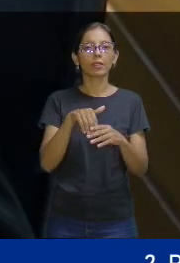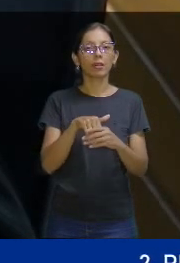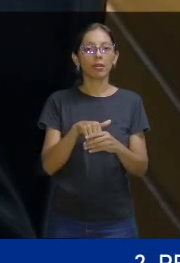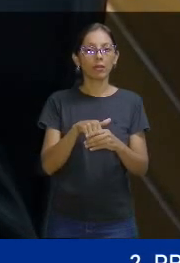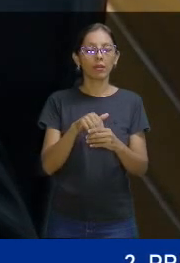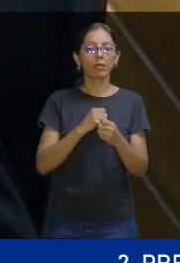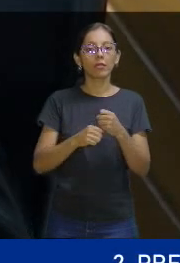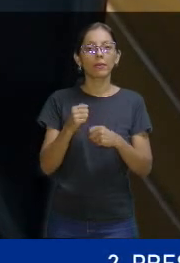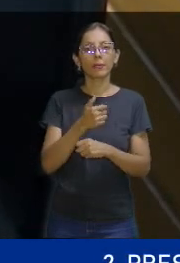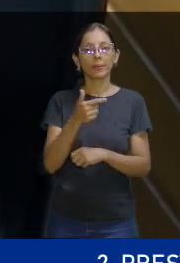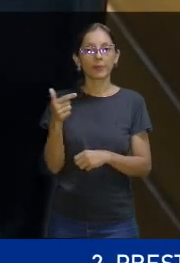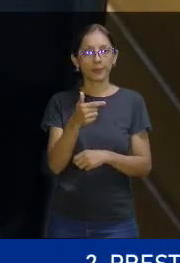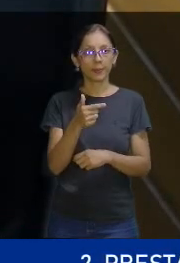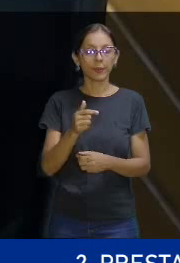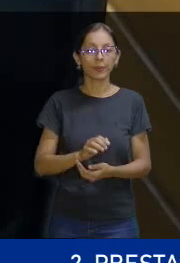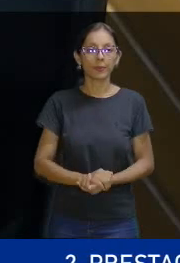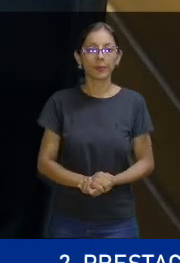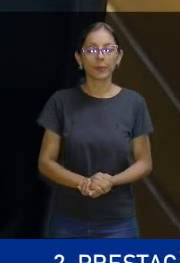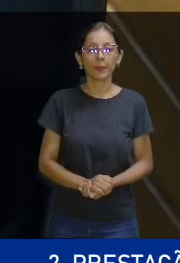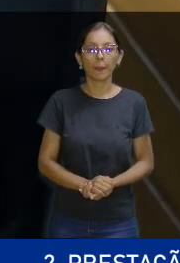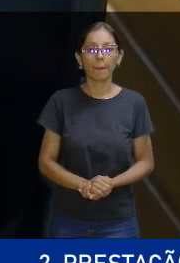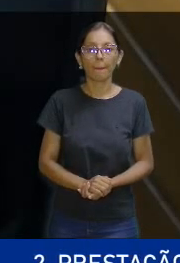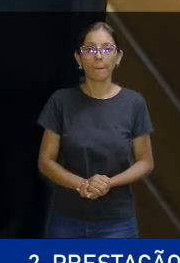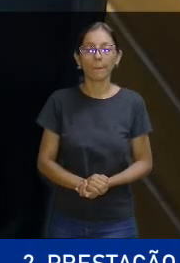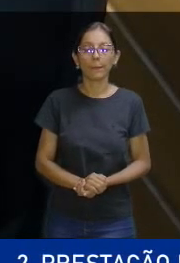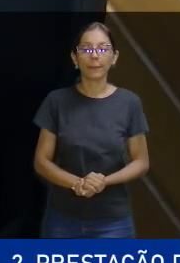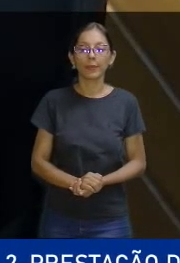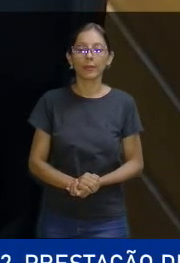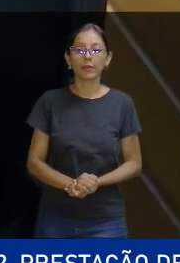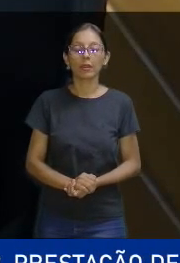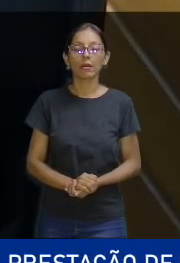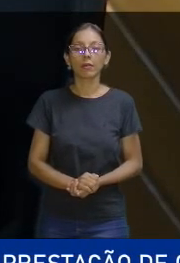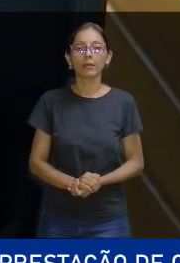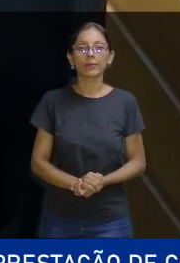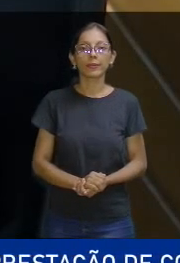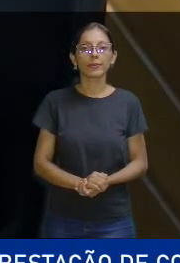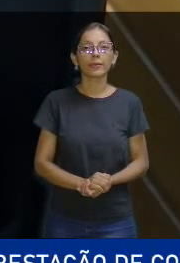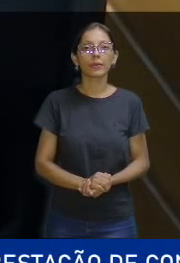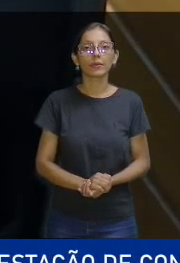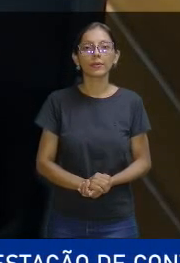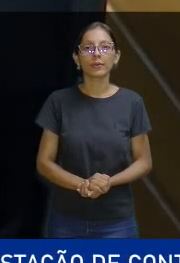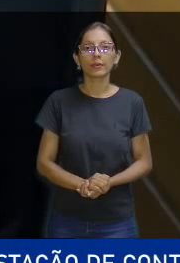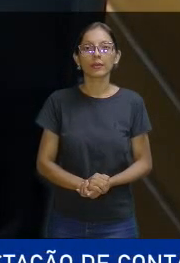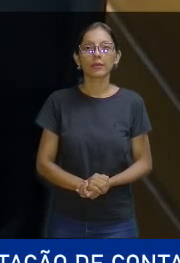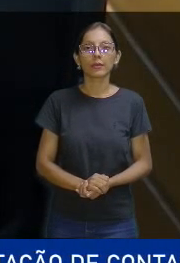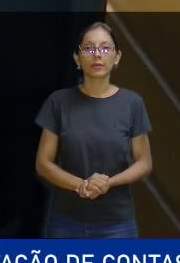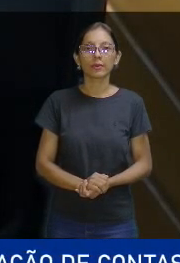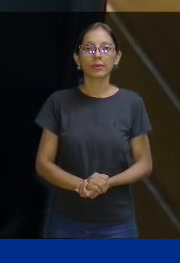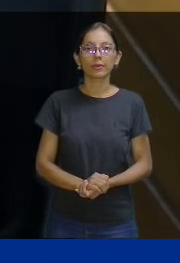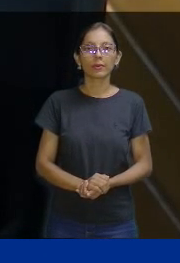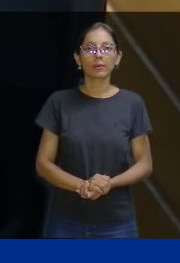voto do juiz relator. Foco na juíza Tina Souza.